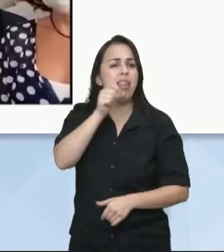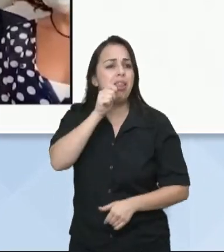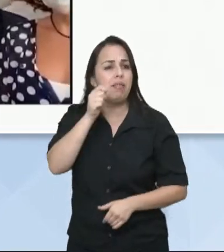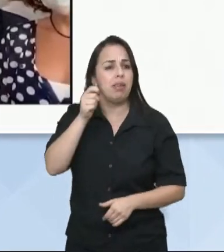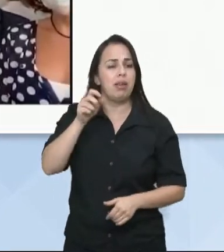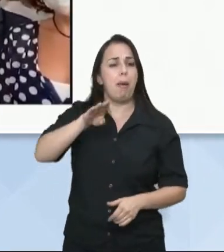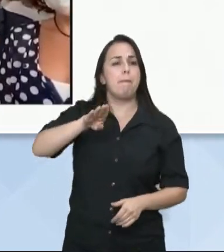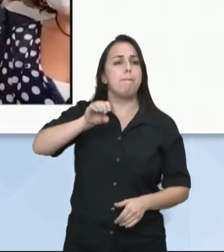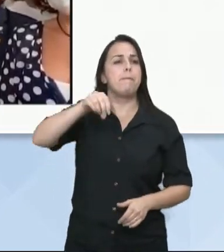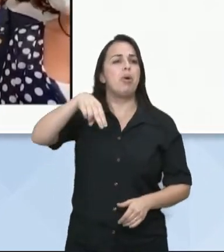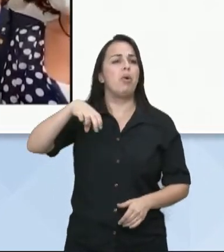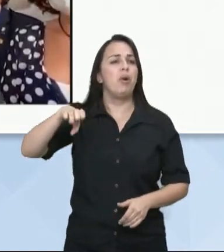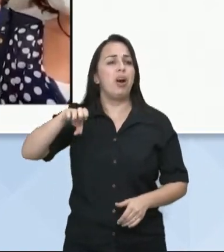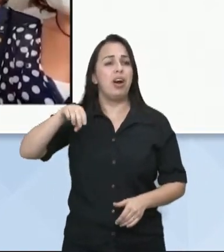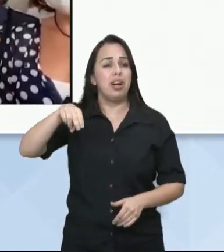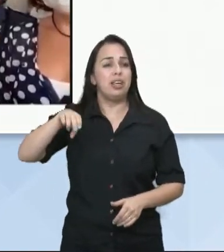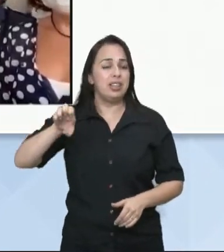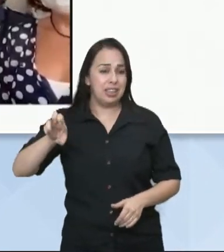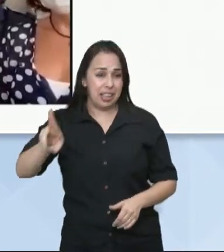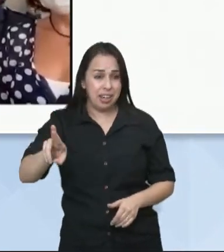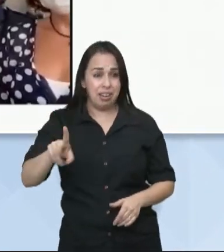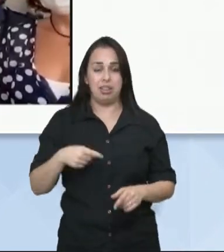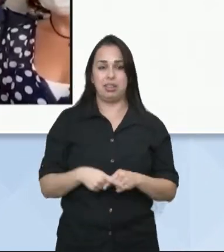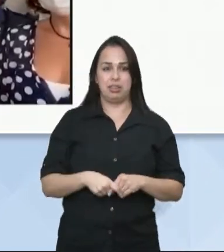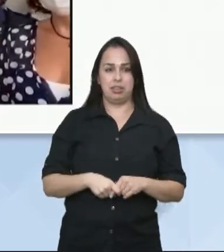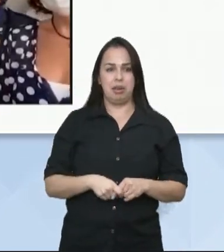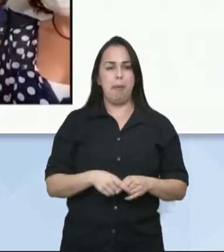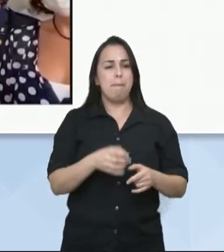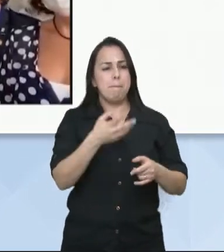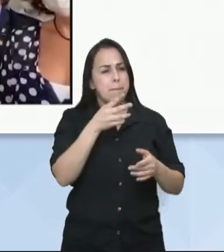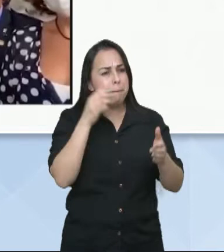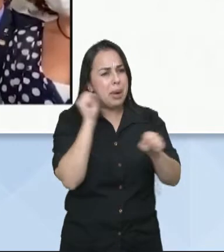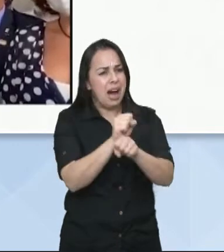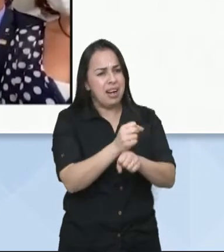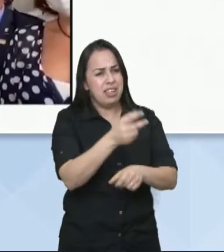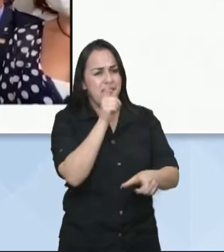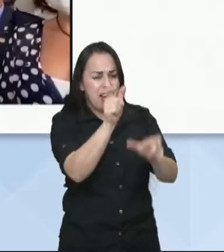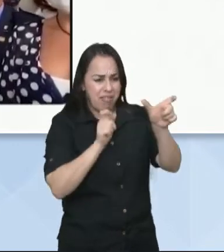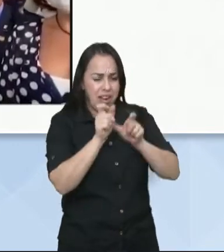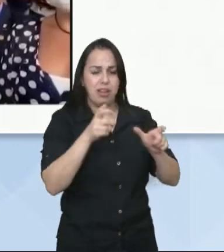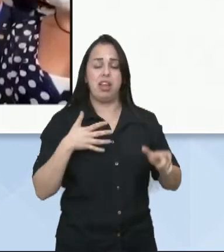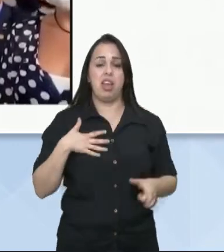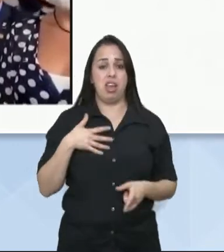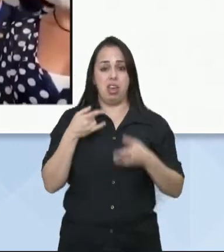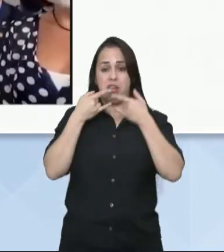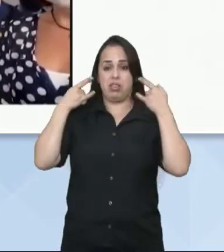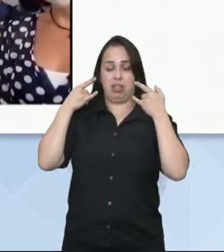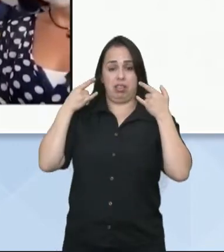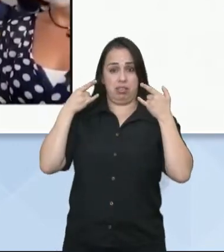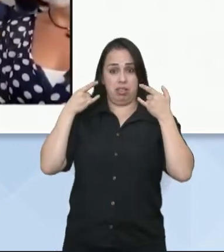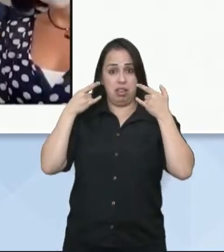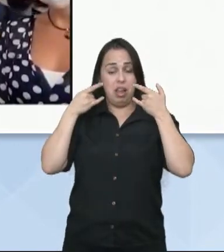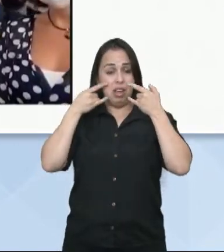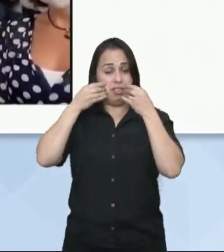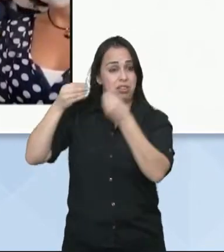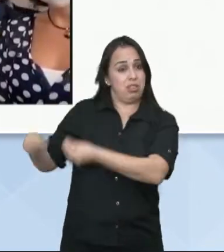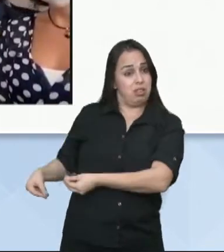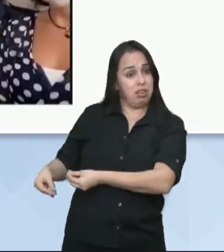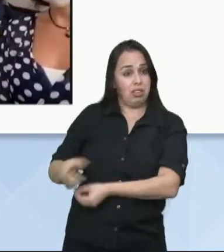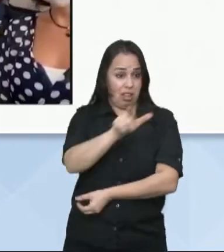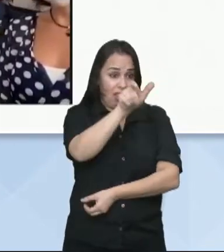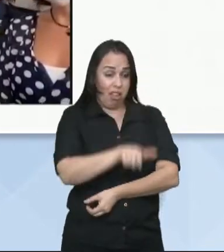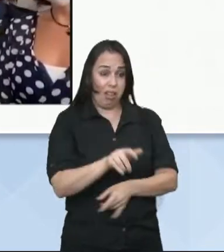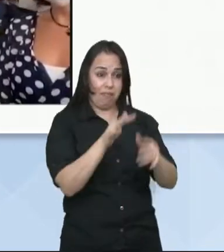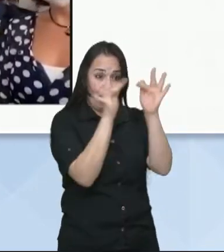Pare de tocar no assunto, você quer botar... Me bota o Jansalão agora, vai botar agora. Estou sem máscara em Guaratinguetá. Tá feliz agora? Você está feliz